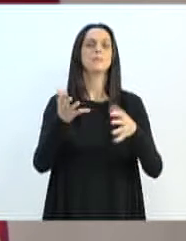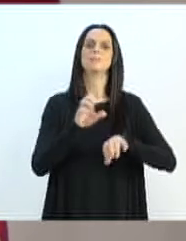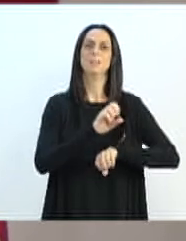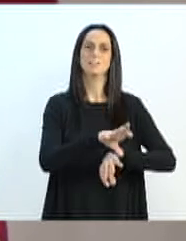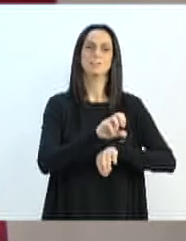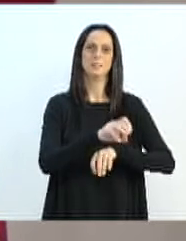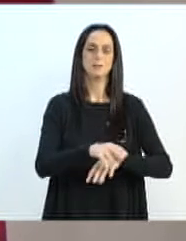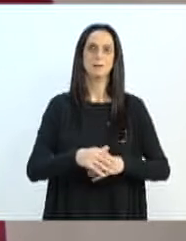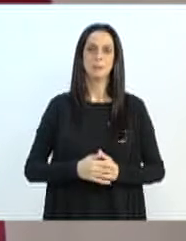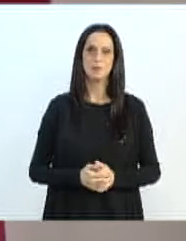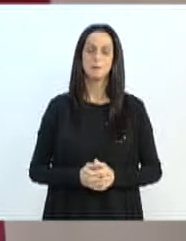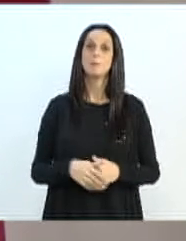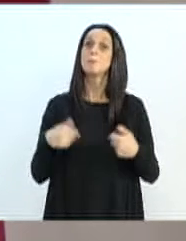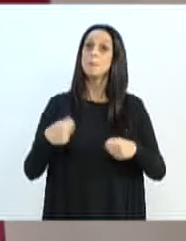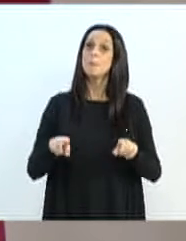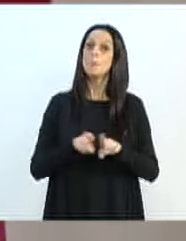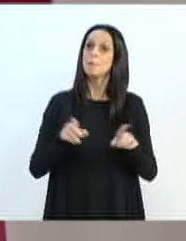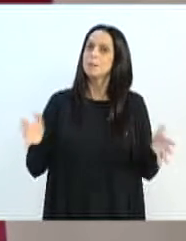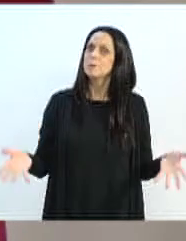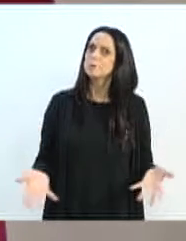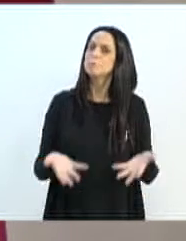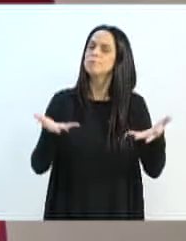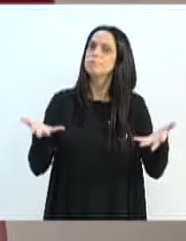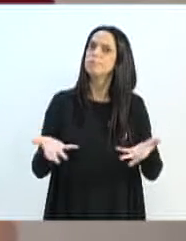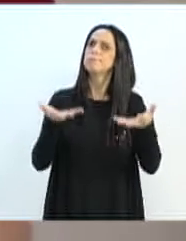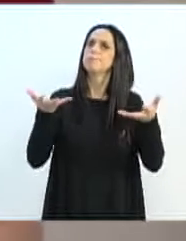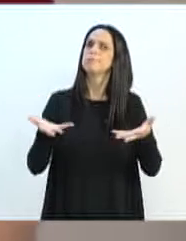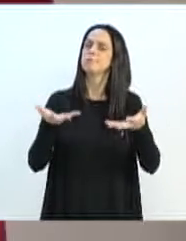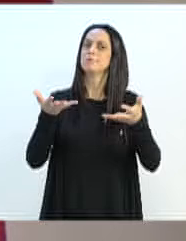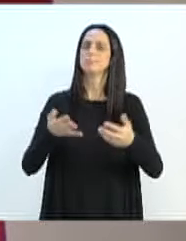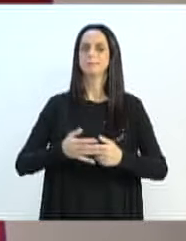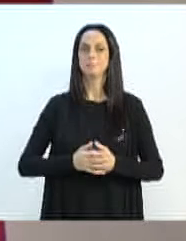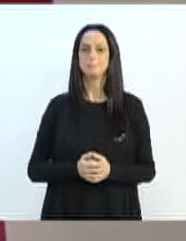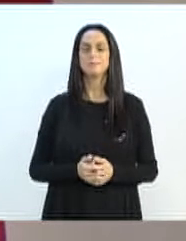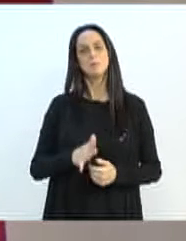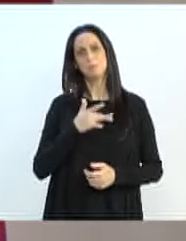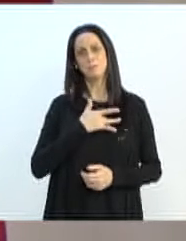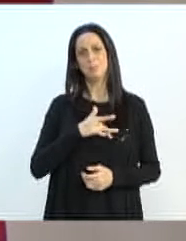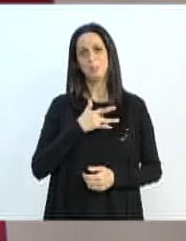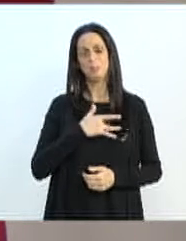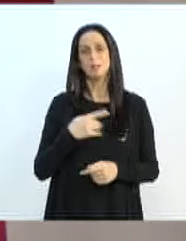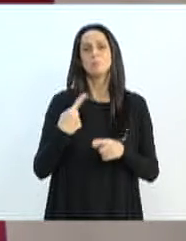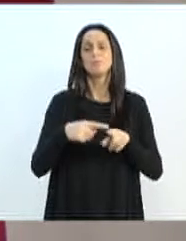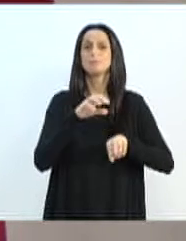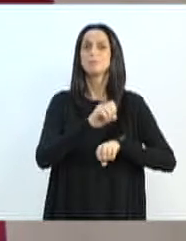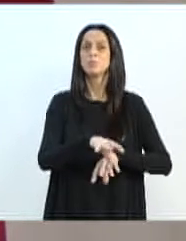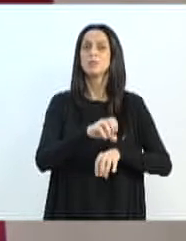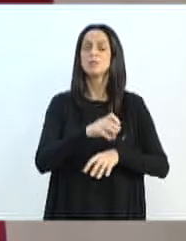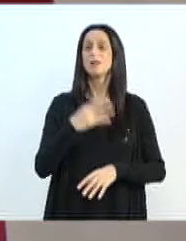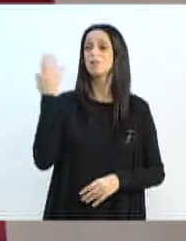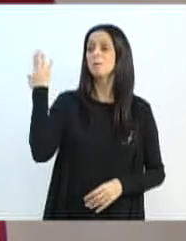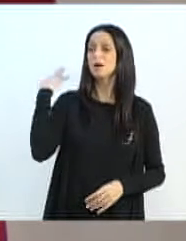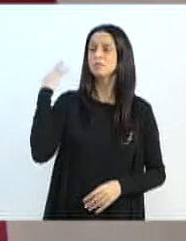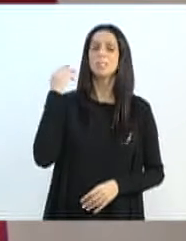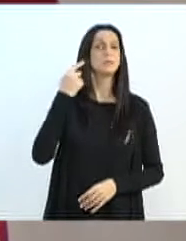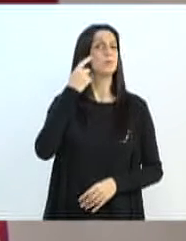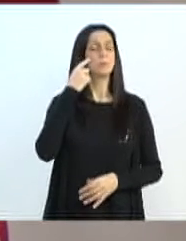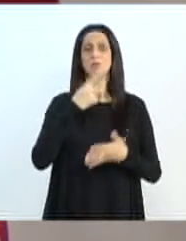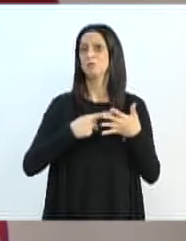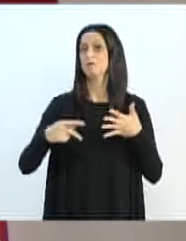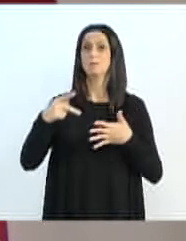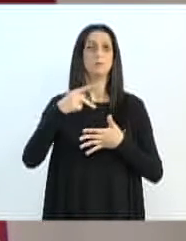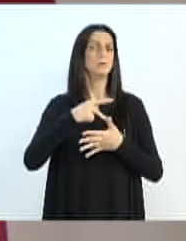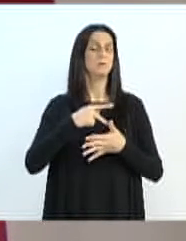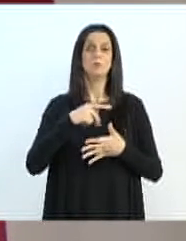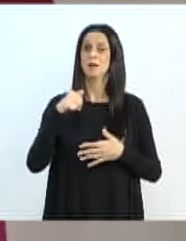precisa fomentar. E é uma pena que educação não foi tratada como prioridade pelo poder público no